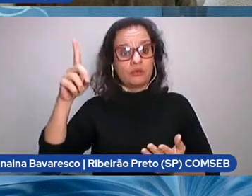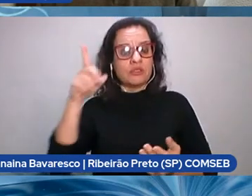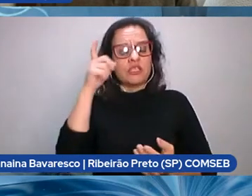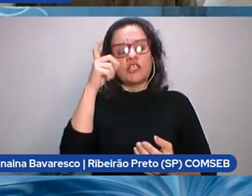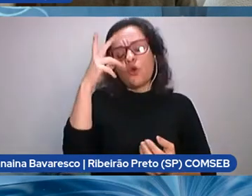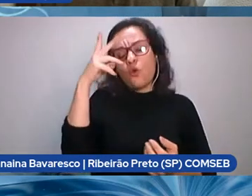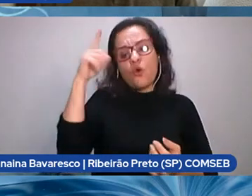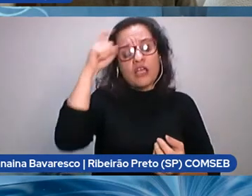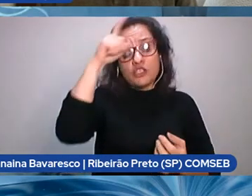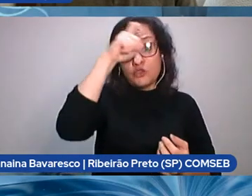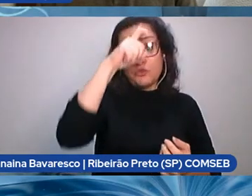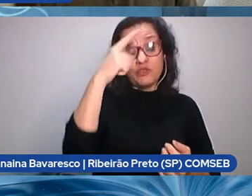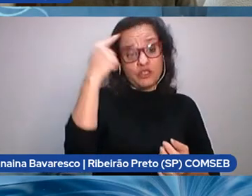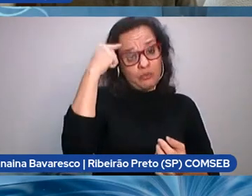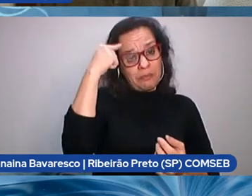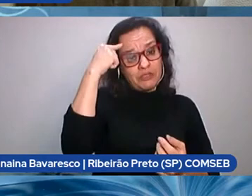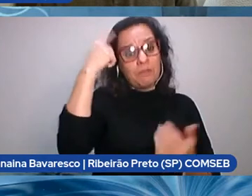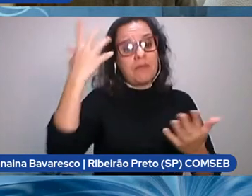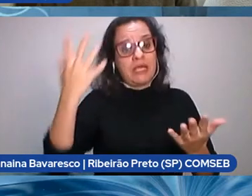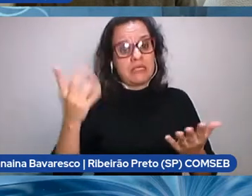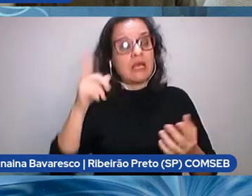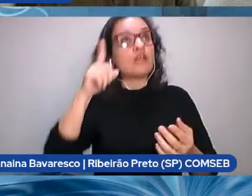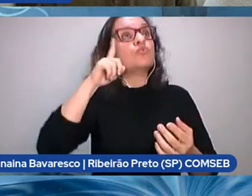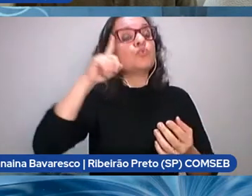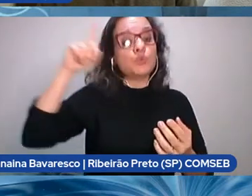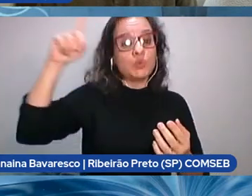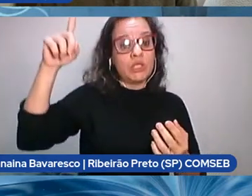nossa cabeça, de pensar num Deus